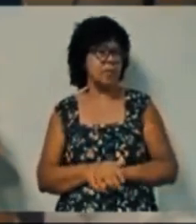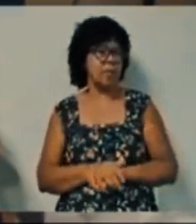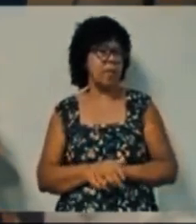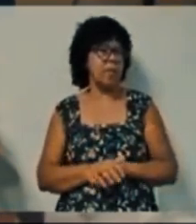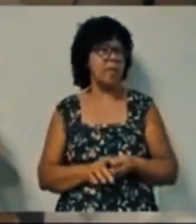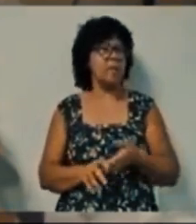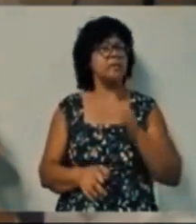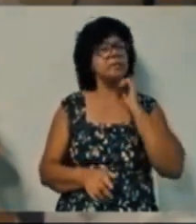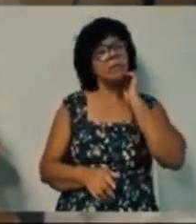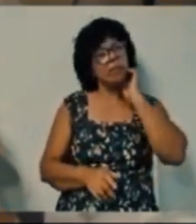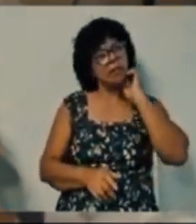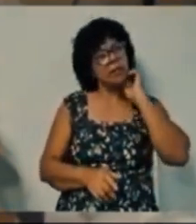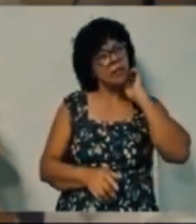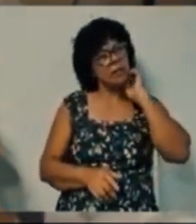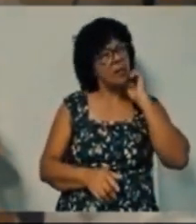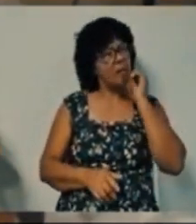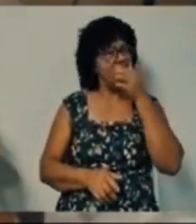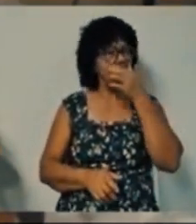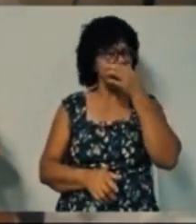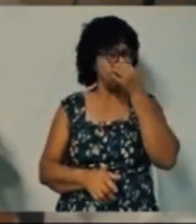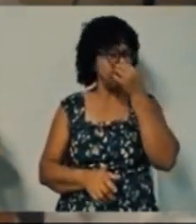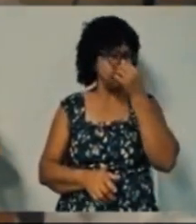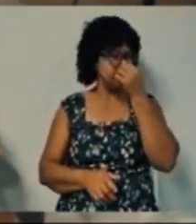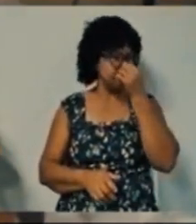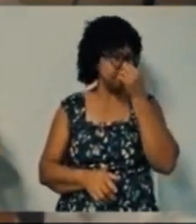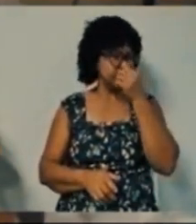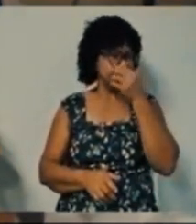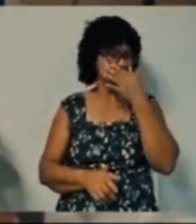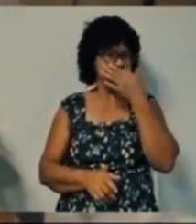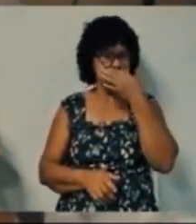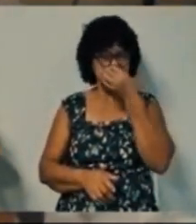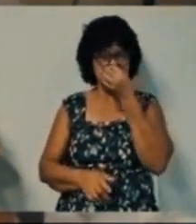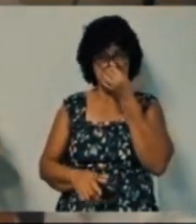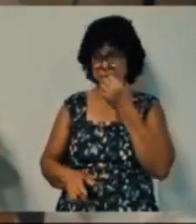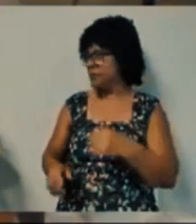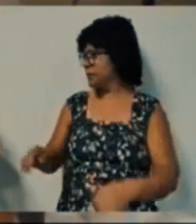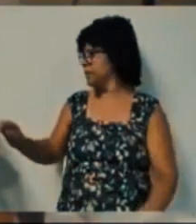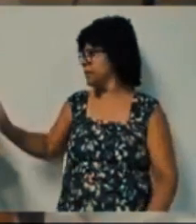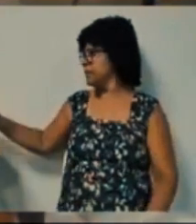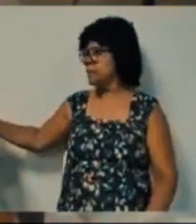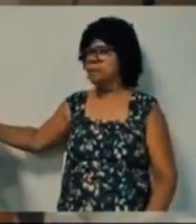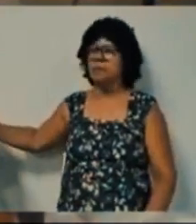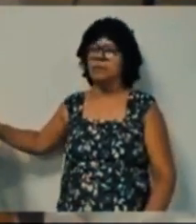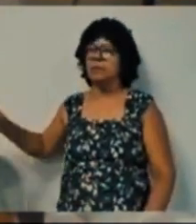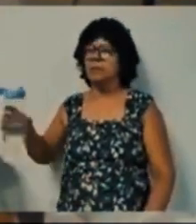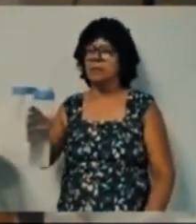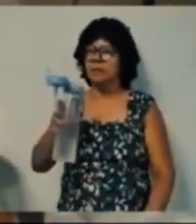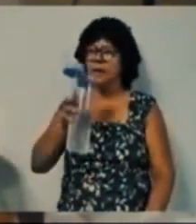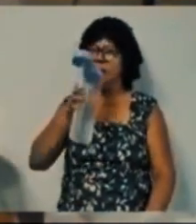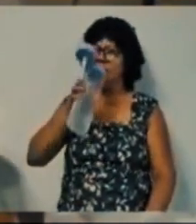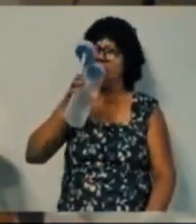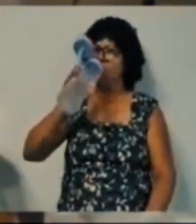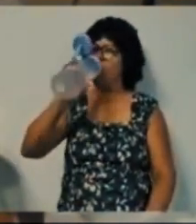cotolemandarabacharabacandalaia. Jesus vai dar coração novo aqui nessa noite.